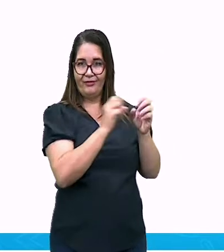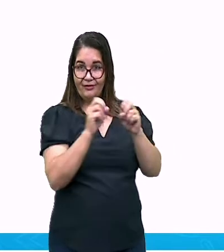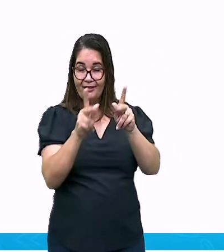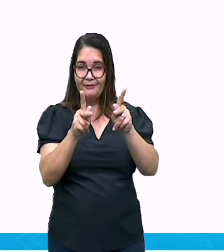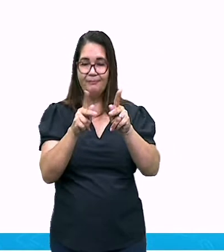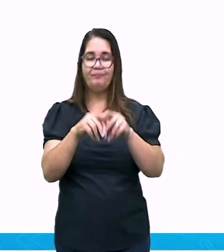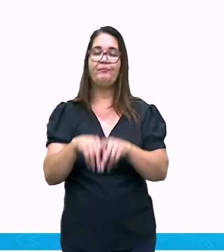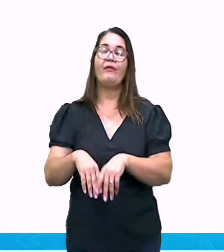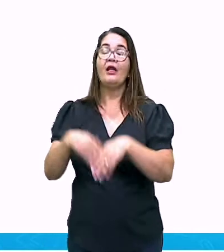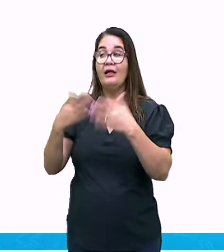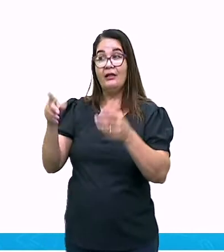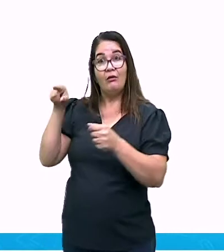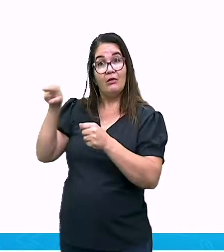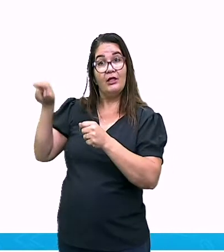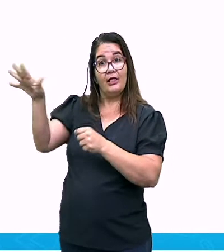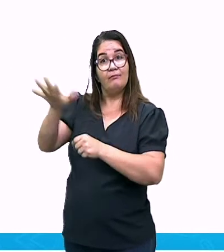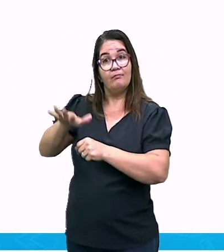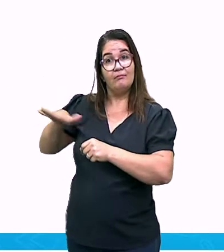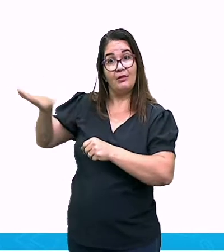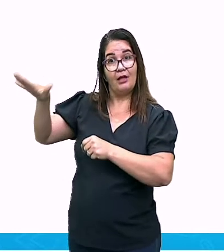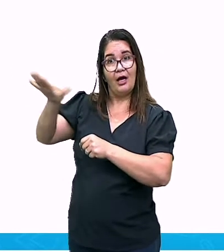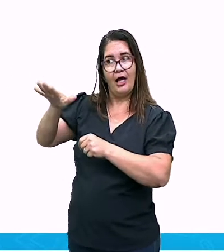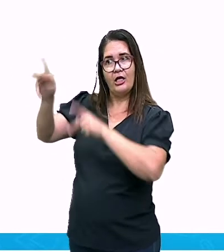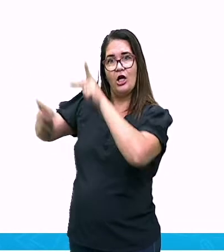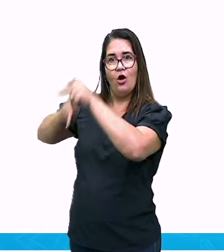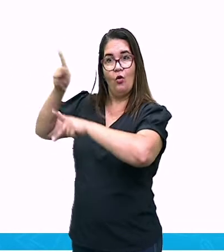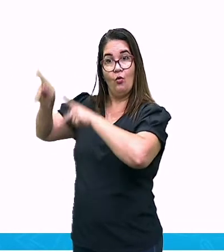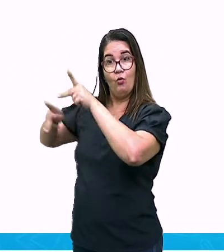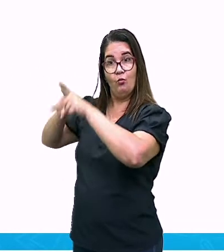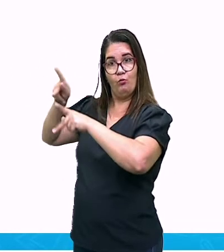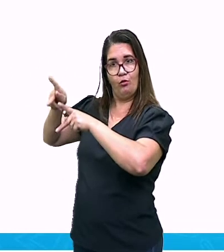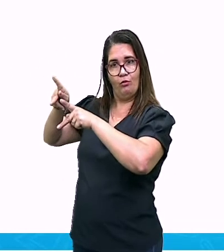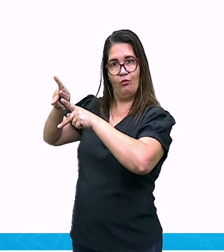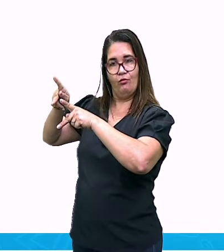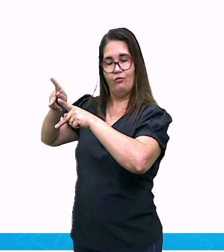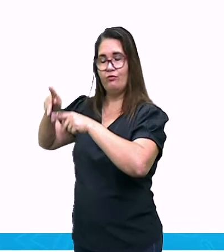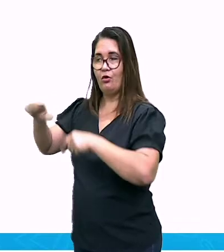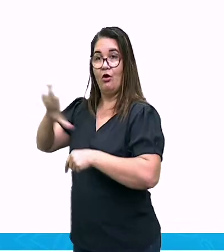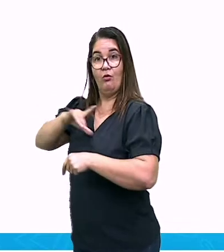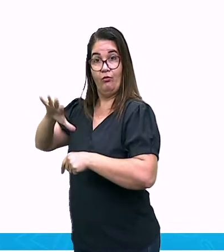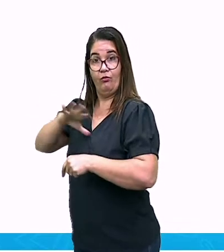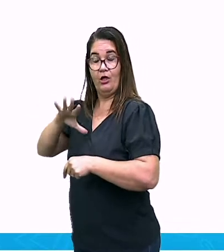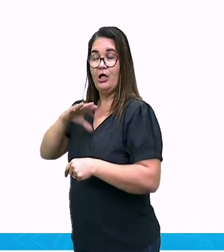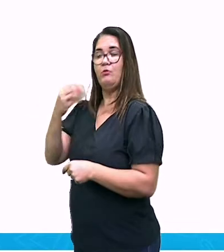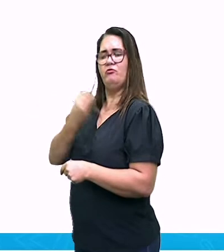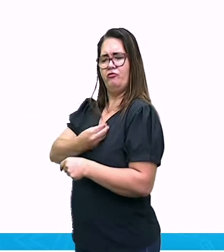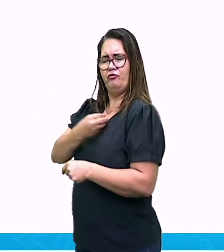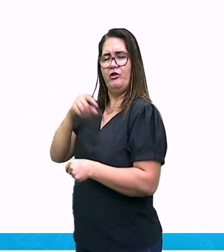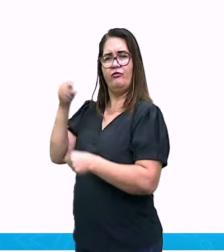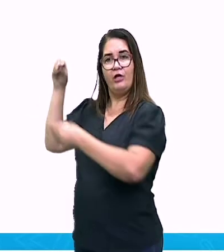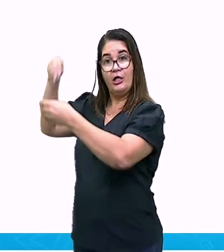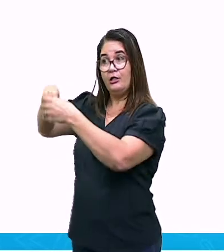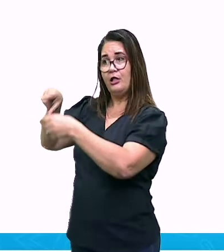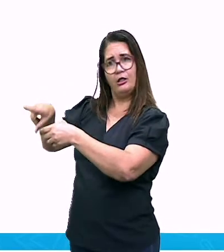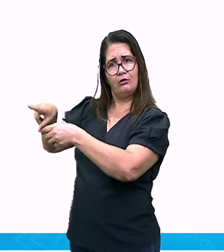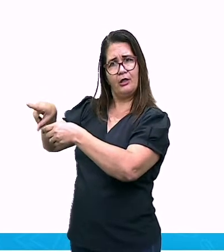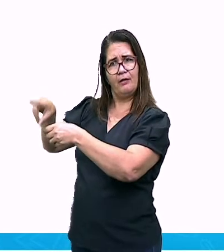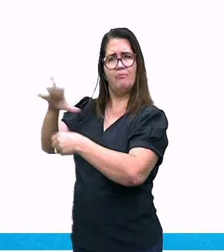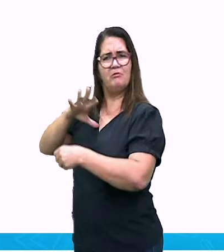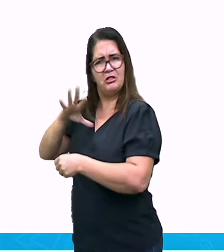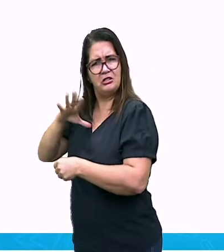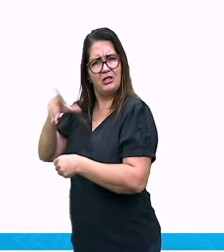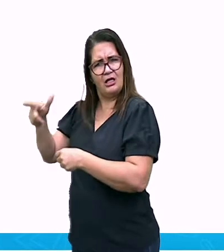População urbana. A população urbana é aquela que vive nas cidades, nas áreas urbanas. A